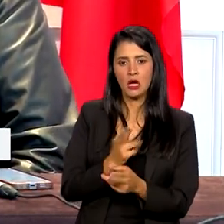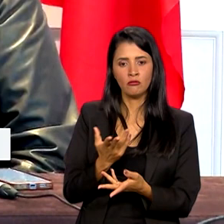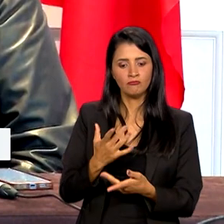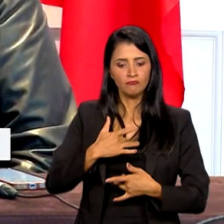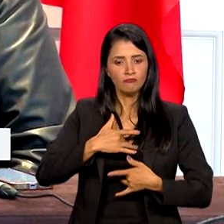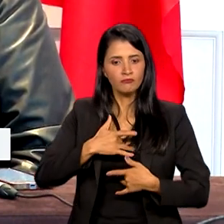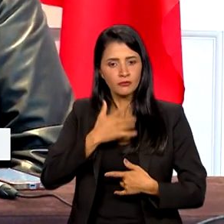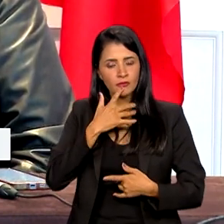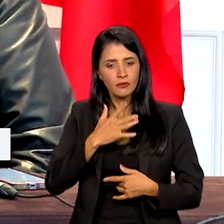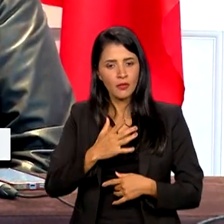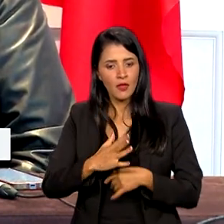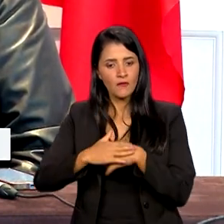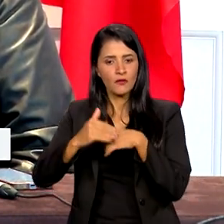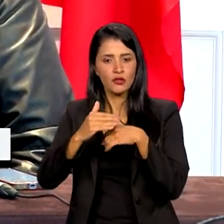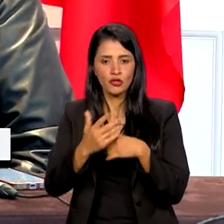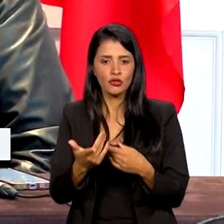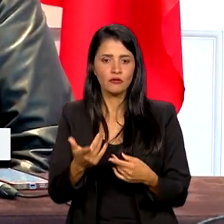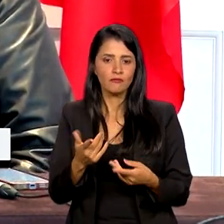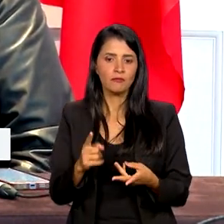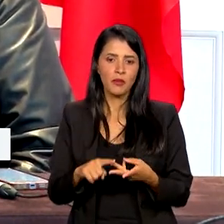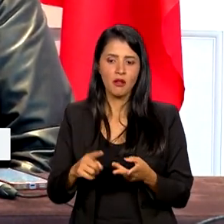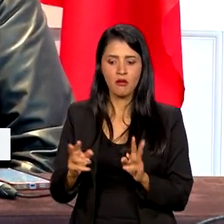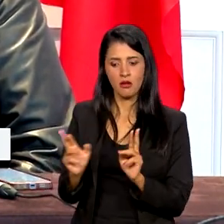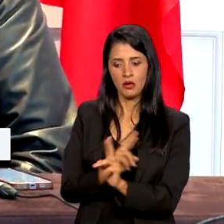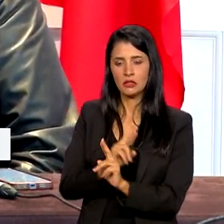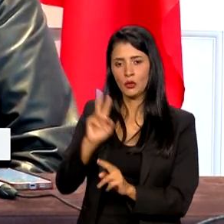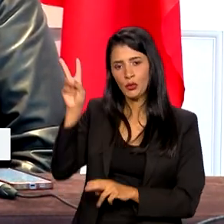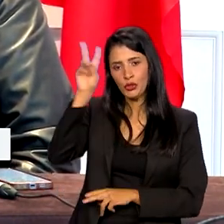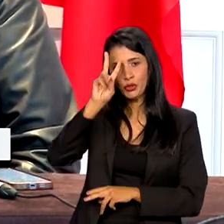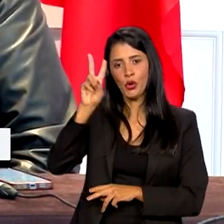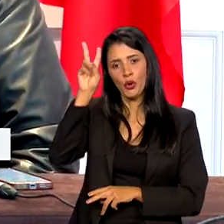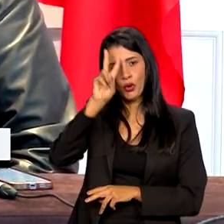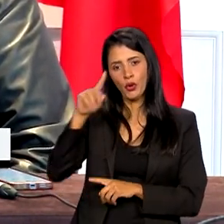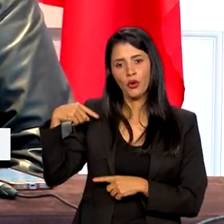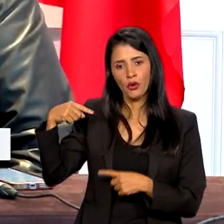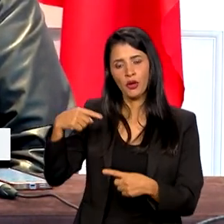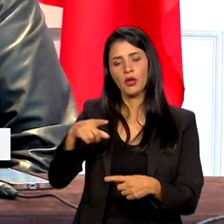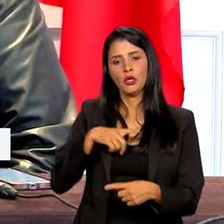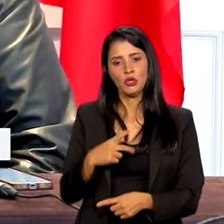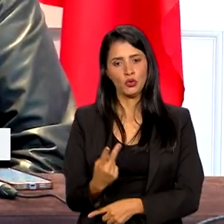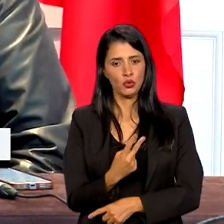afetiva, até pela relação histórica